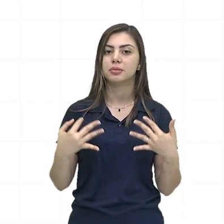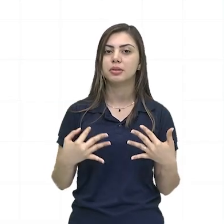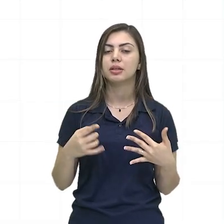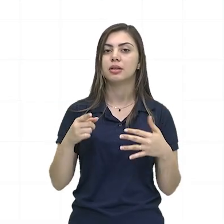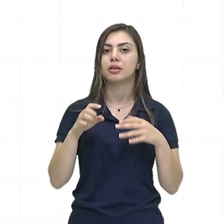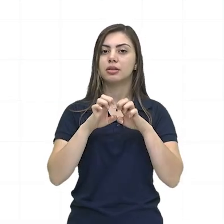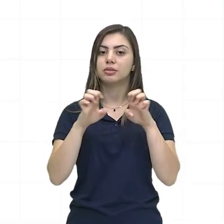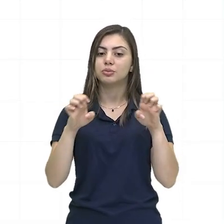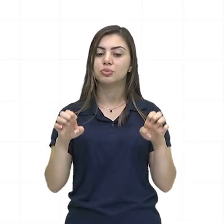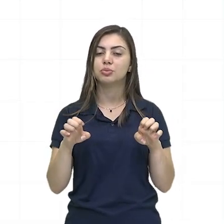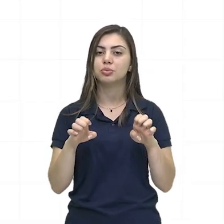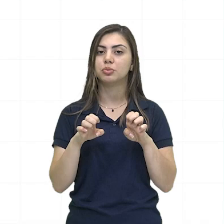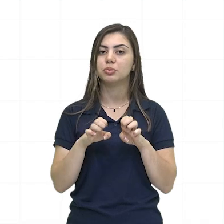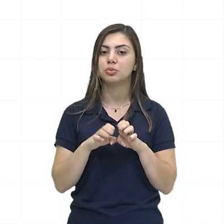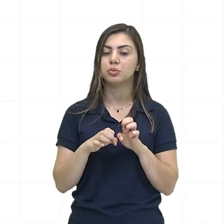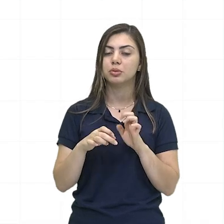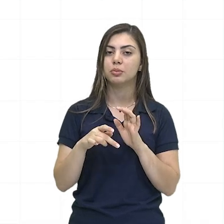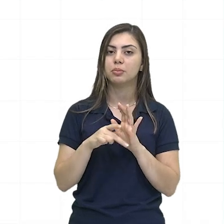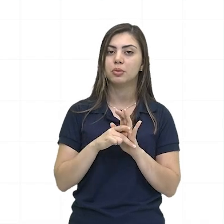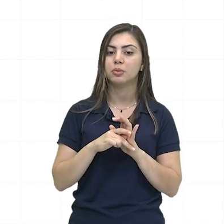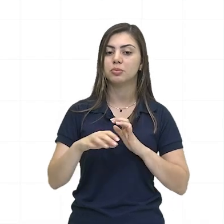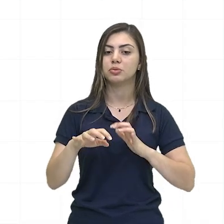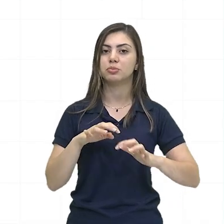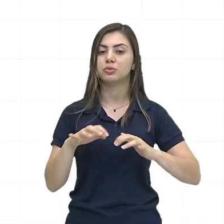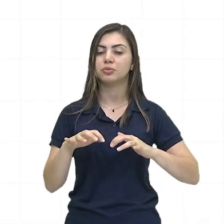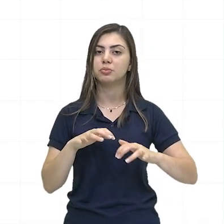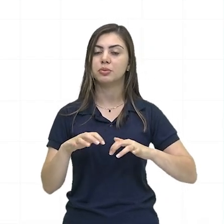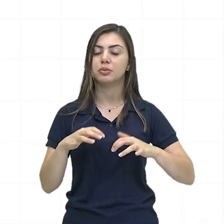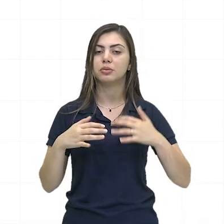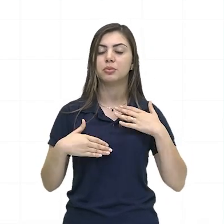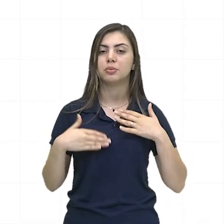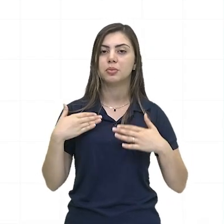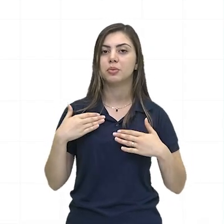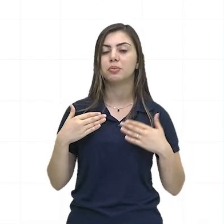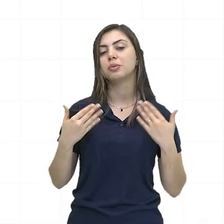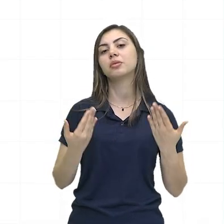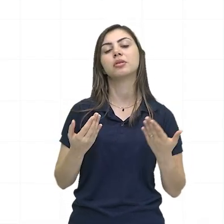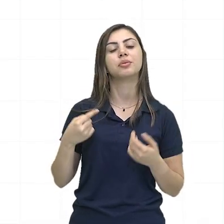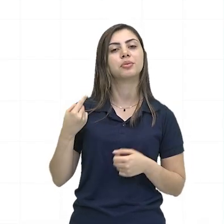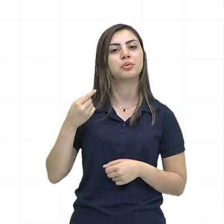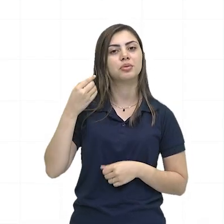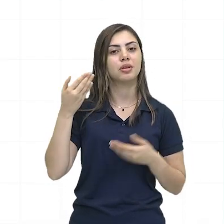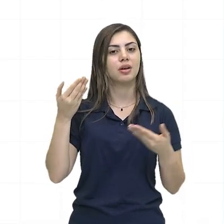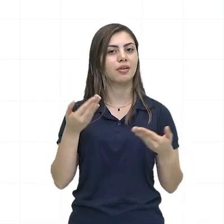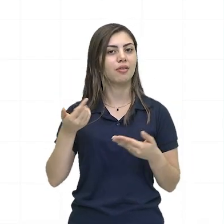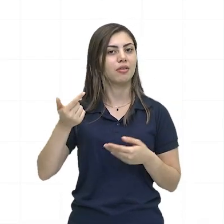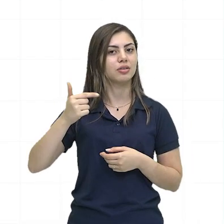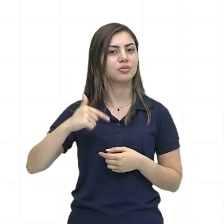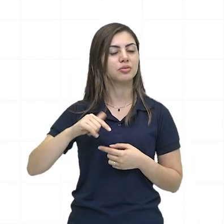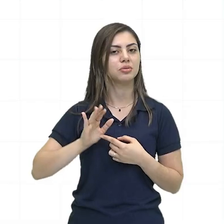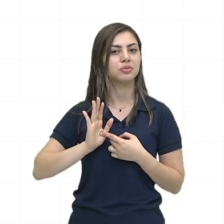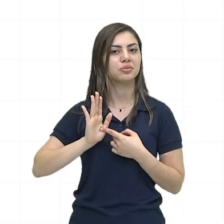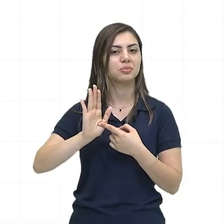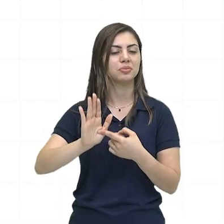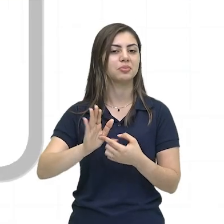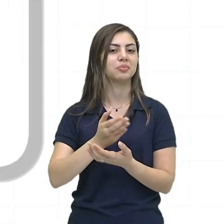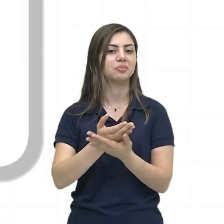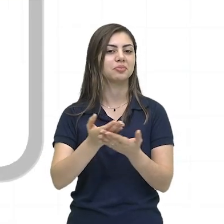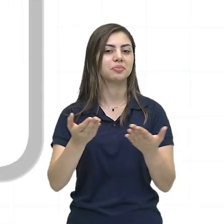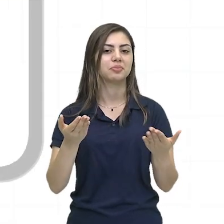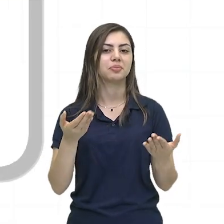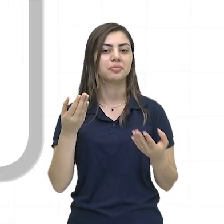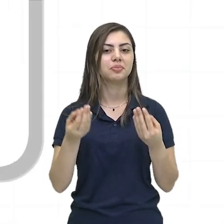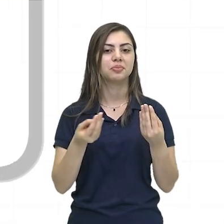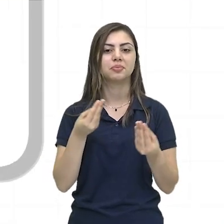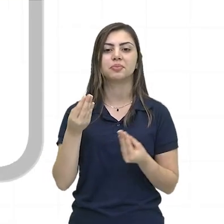sobre a estrutura do sistema locomotor, a gente lembra mais uma vez aqui essa estrutura, vocês vão rever agora